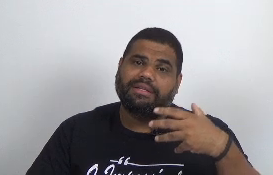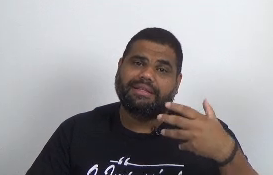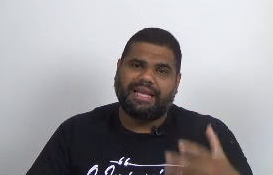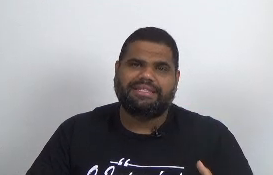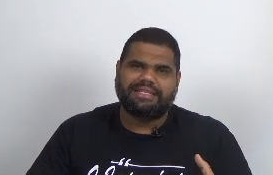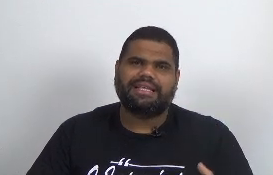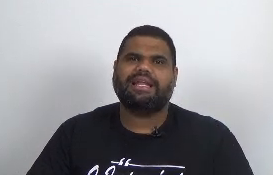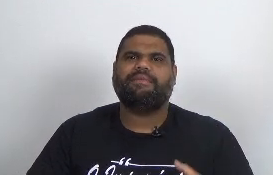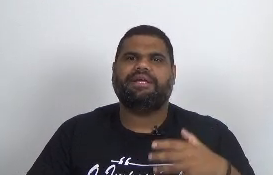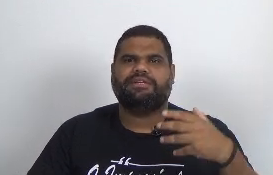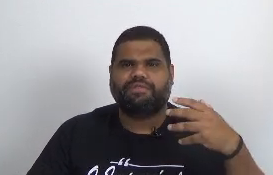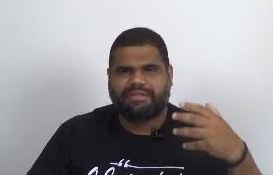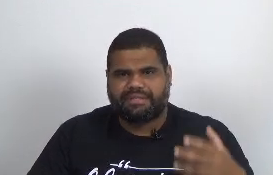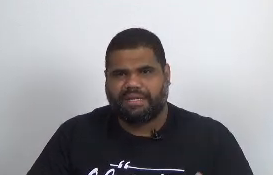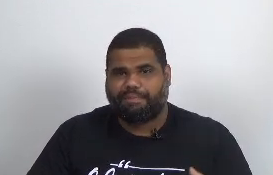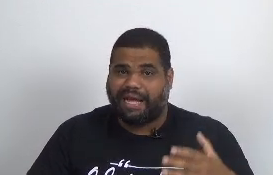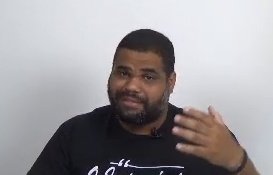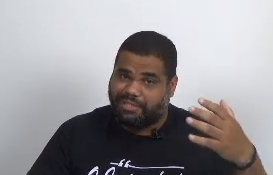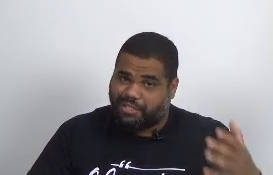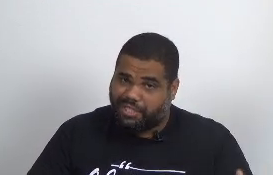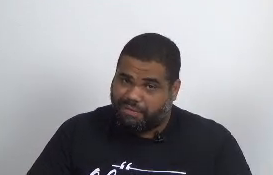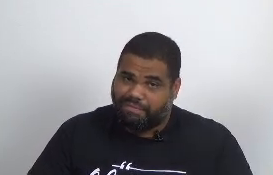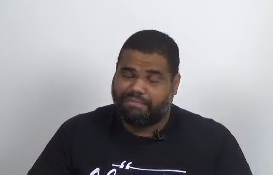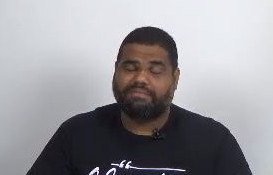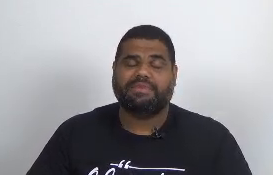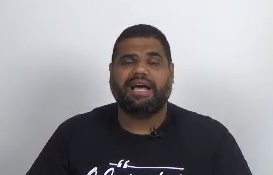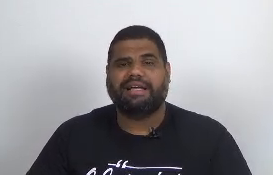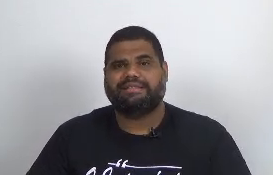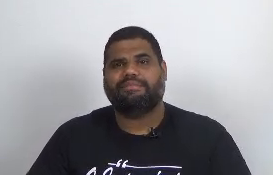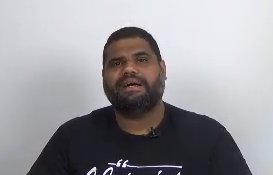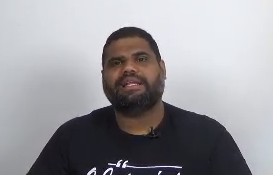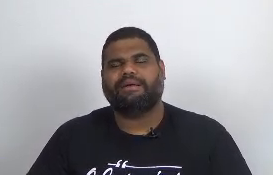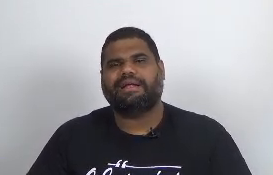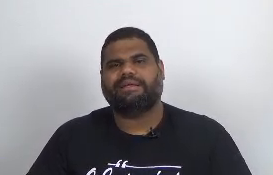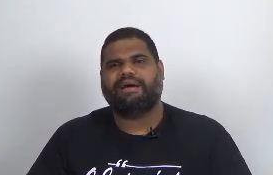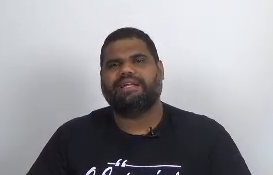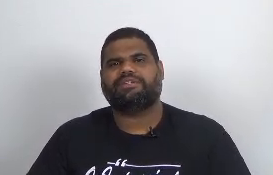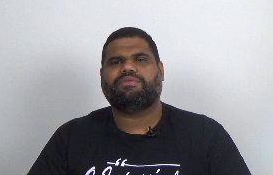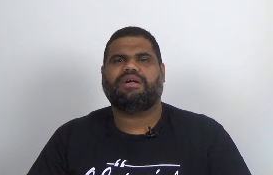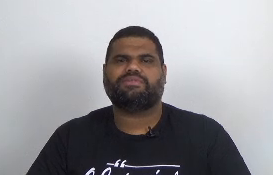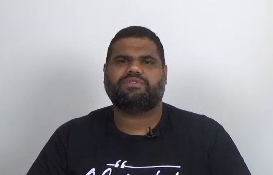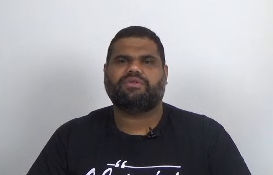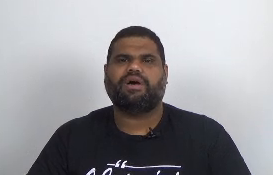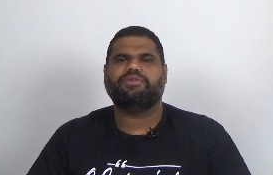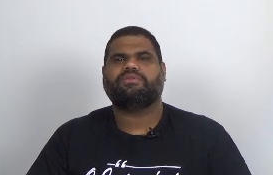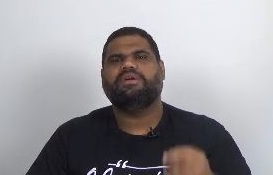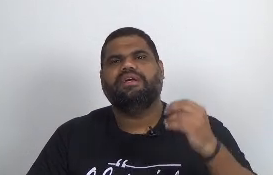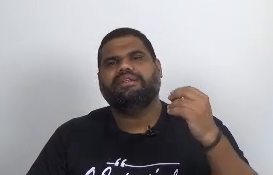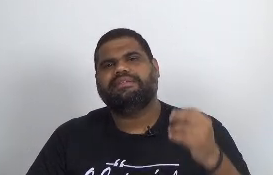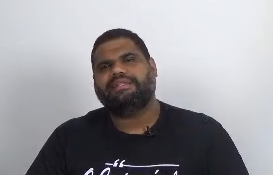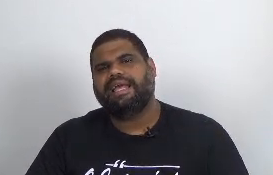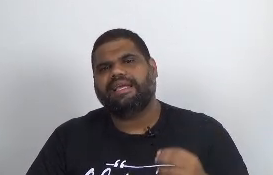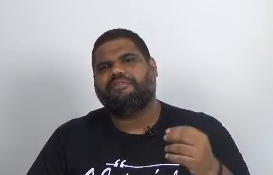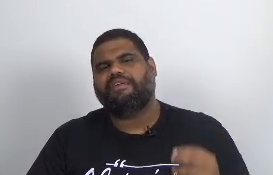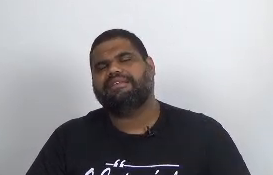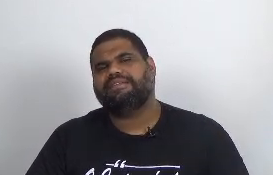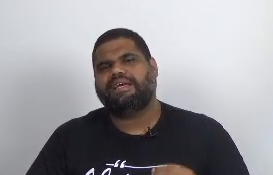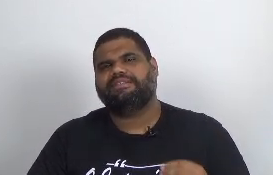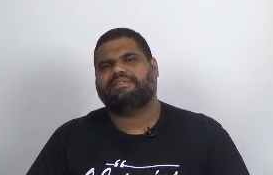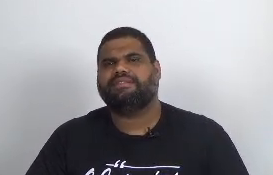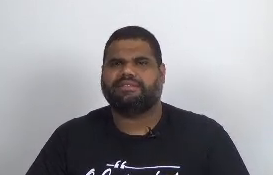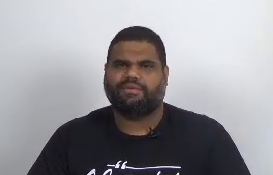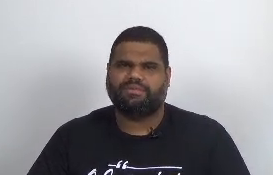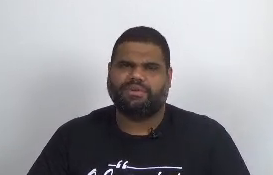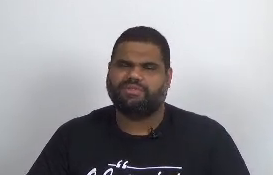Então, necessariamente você, para assistir, né, a semana da matemática e do raciocínio lógico, tem que